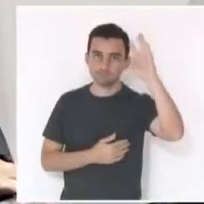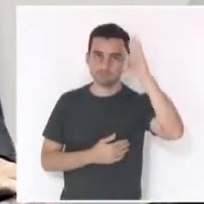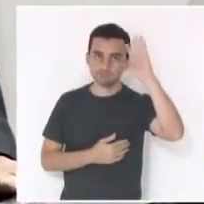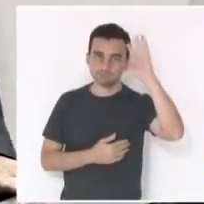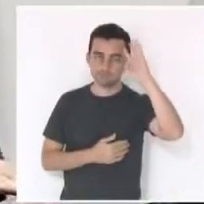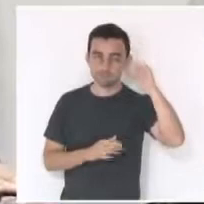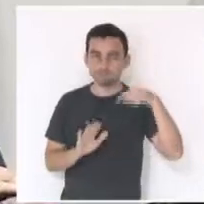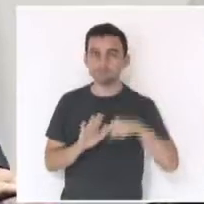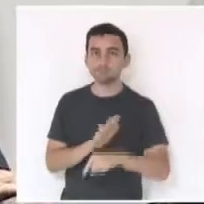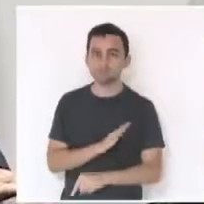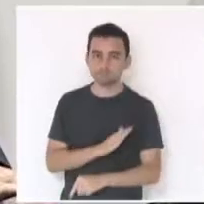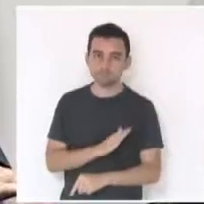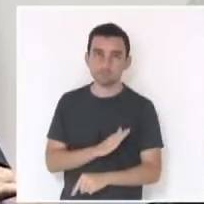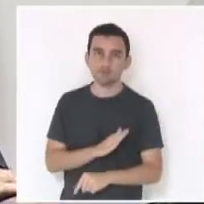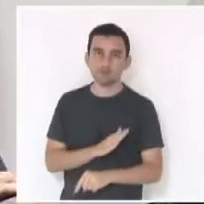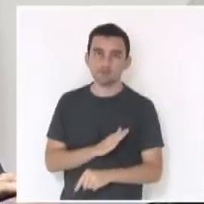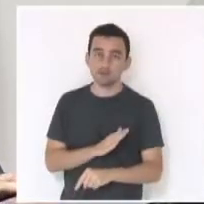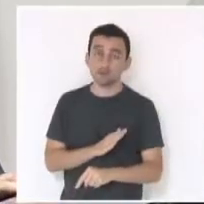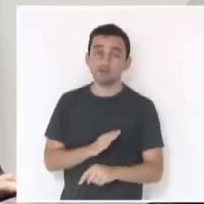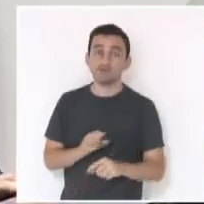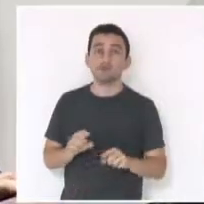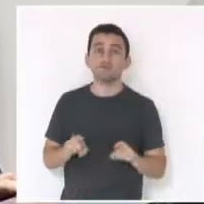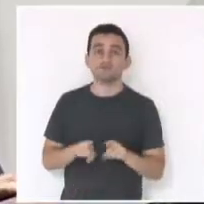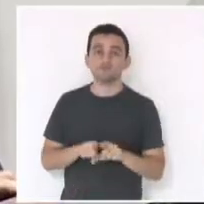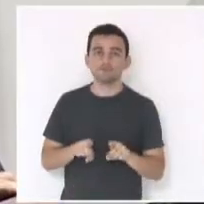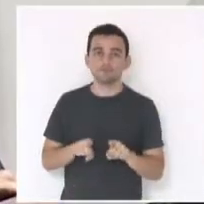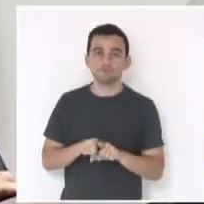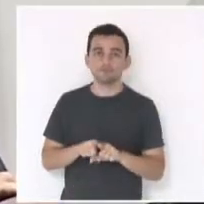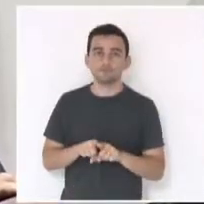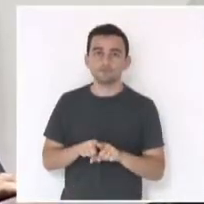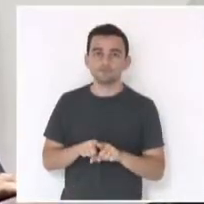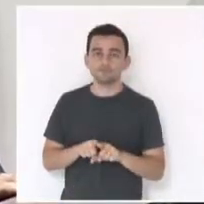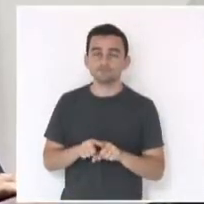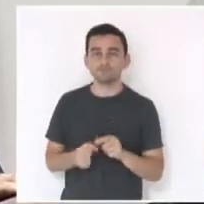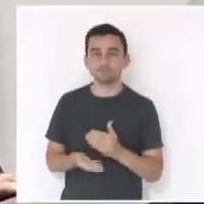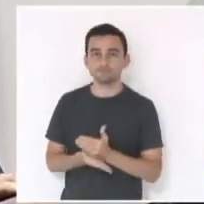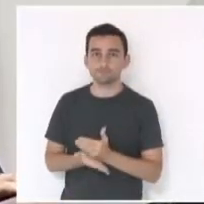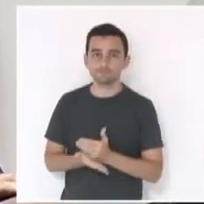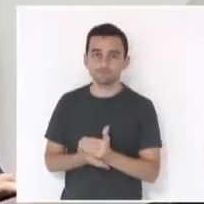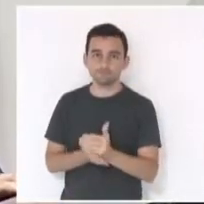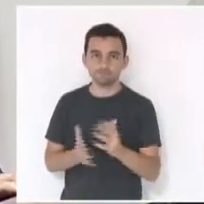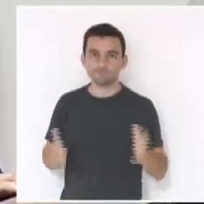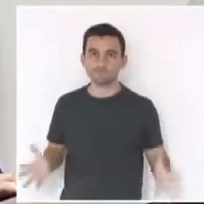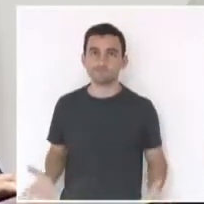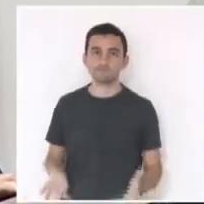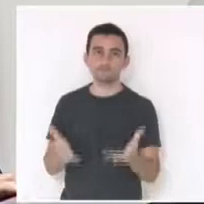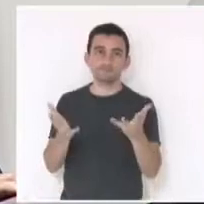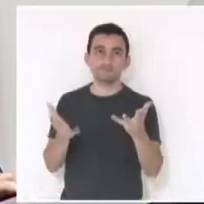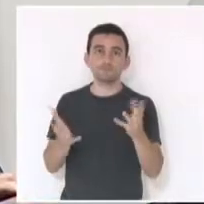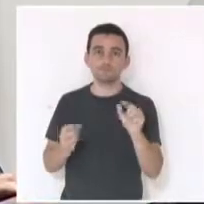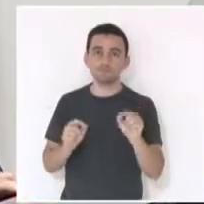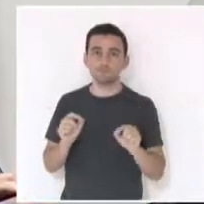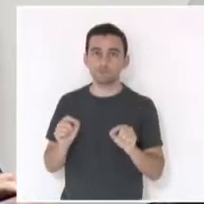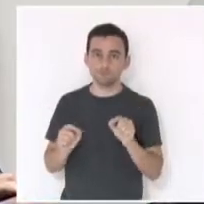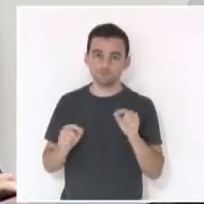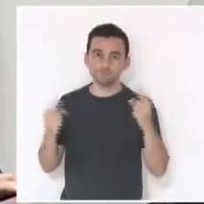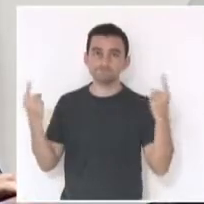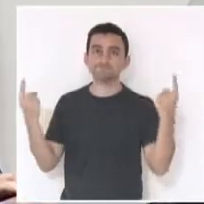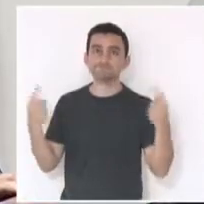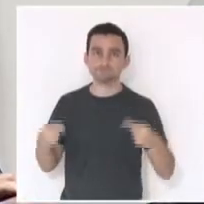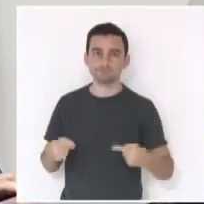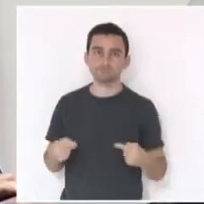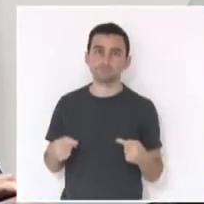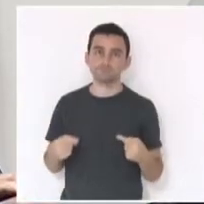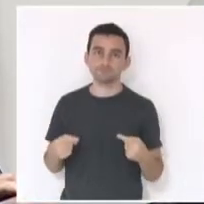mais ao mesmo tempo também suscita é desafios